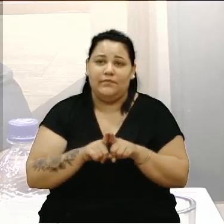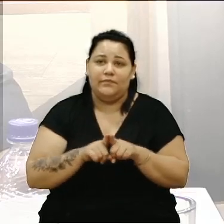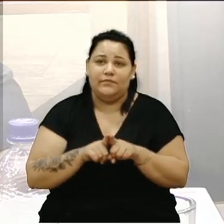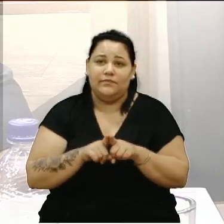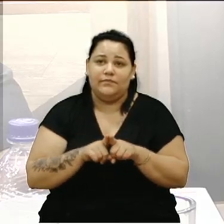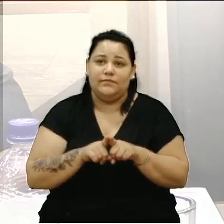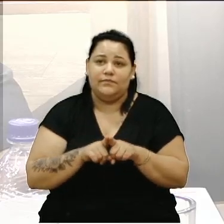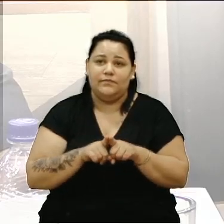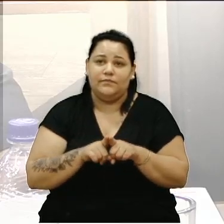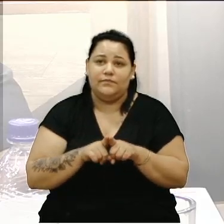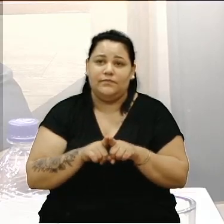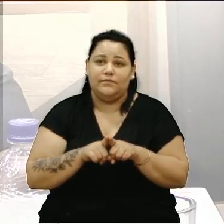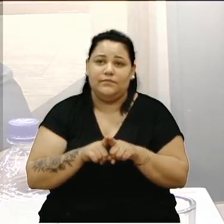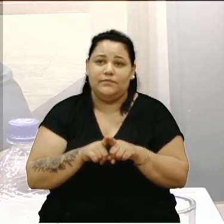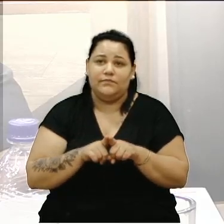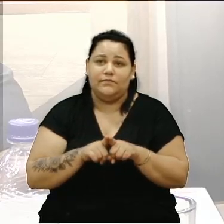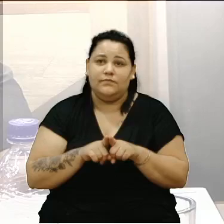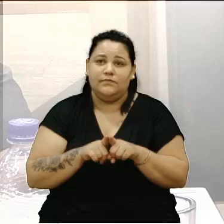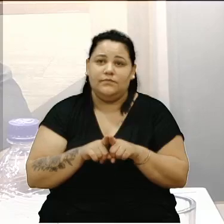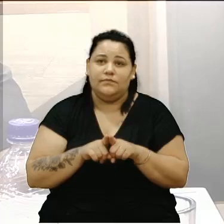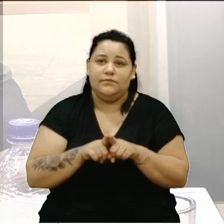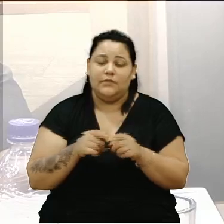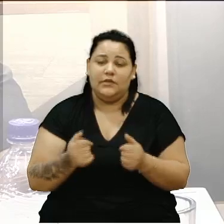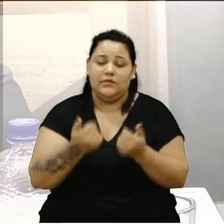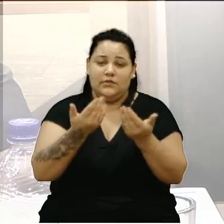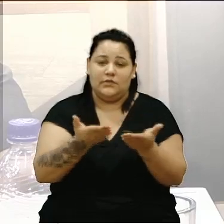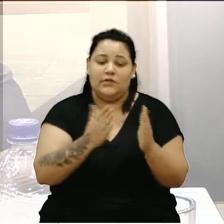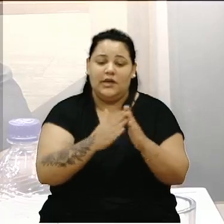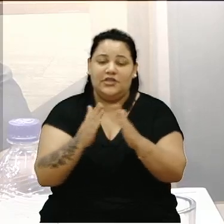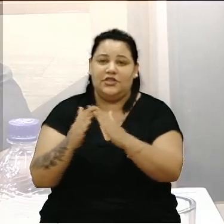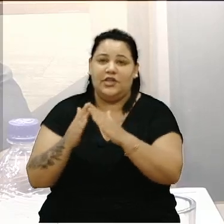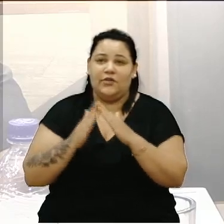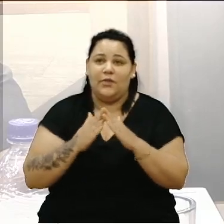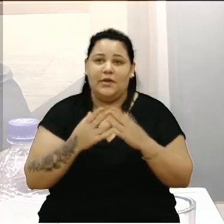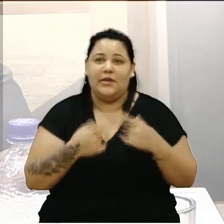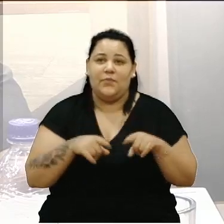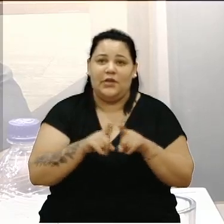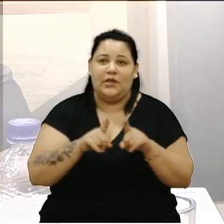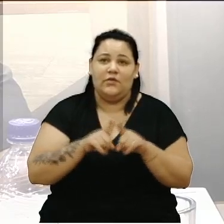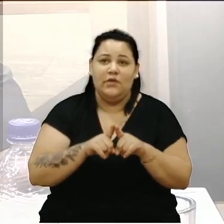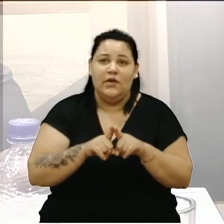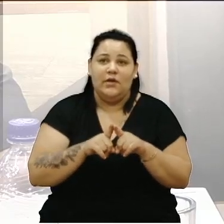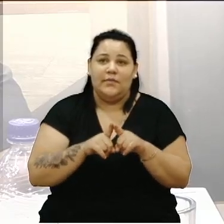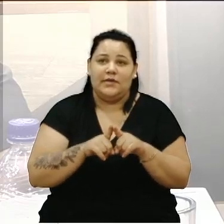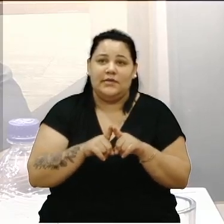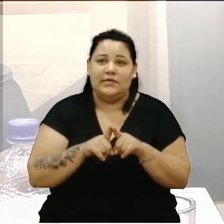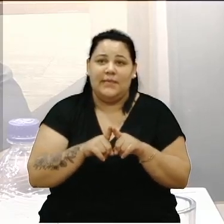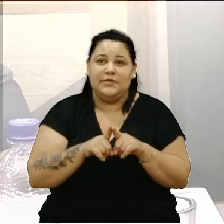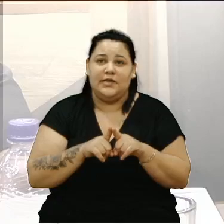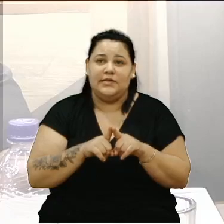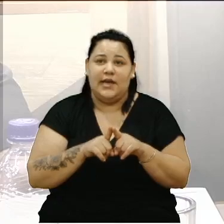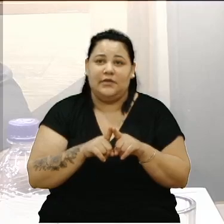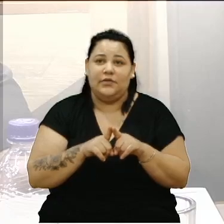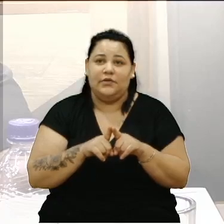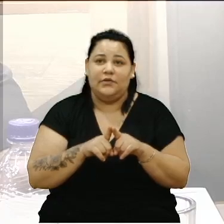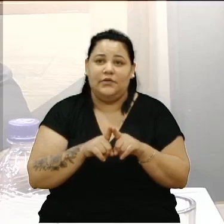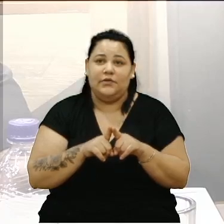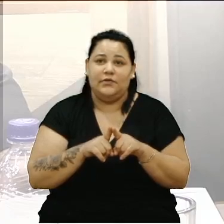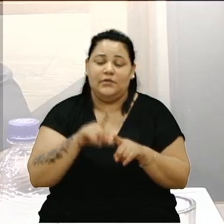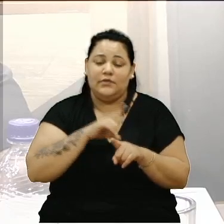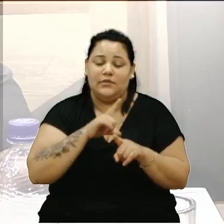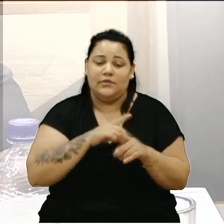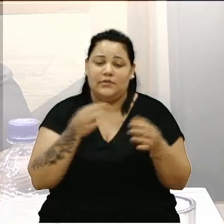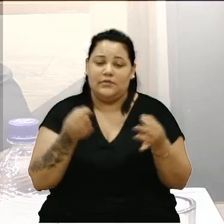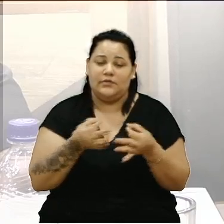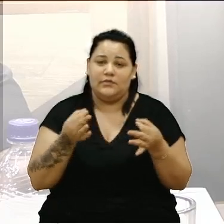muito humano o que ele disse, né? Estaremos entregando essas casas físicas para essas famílias com a certeza